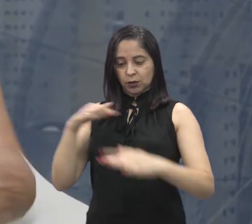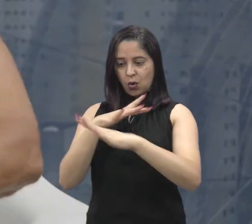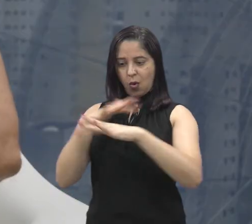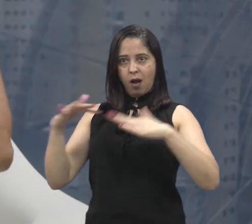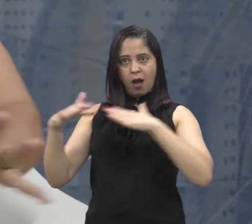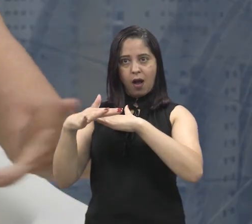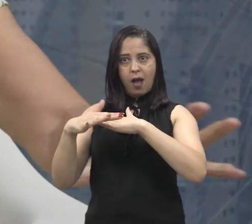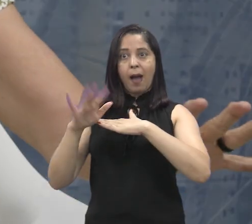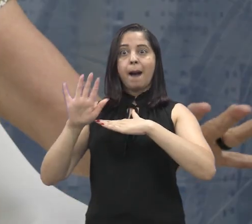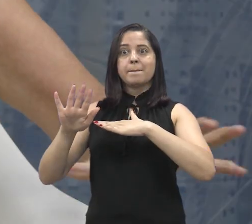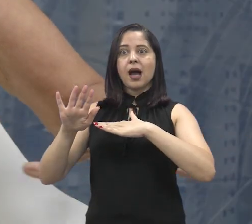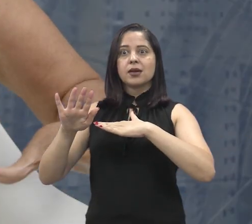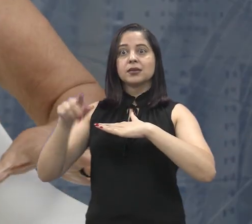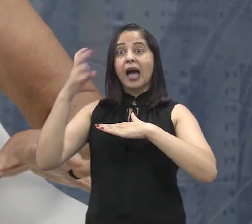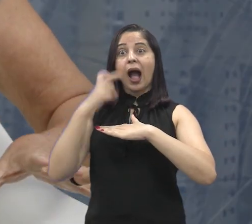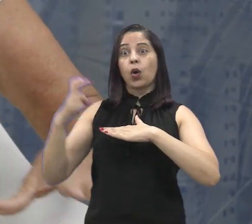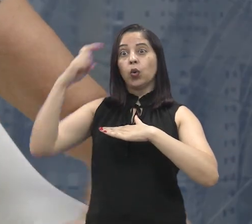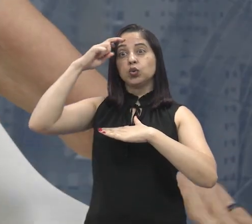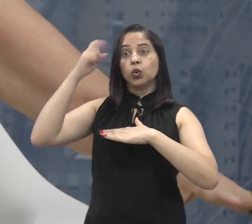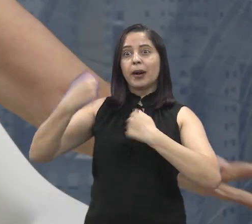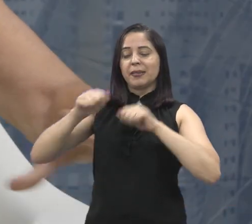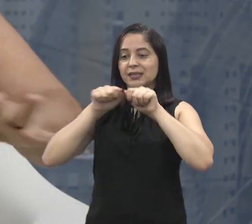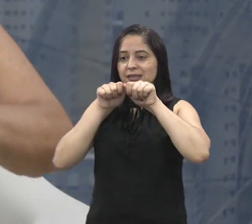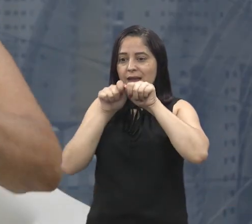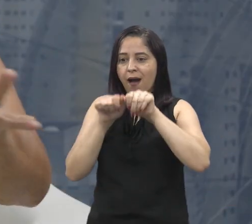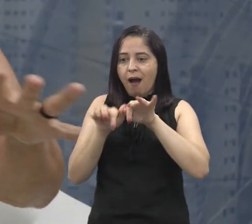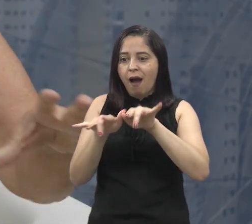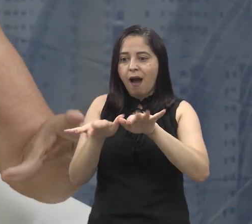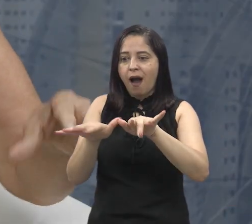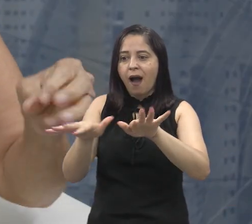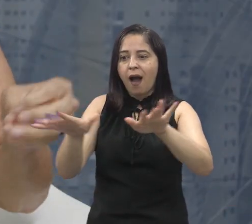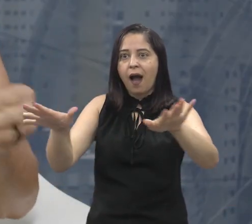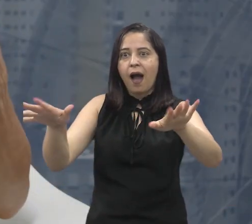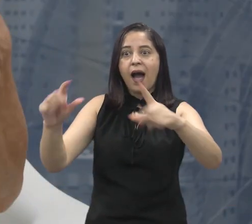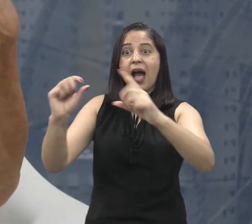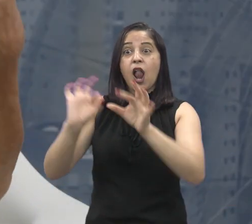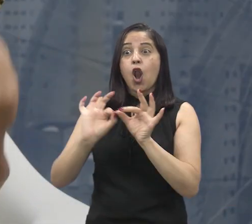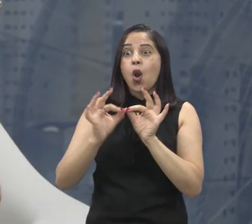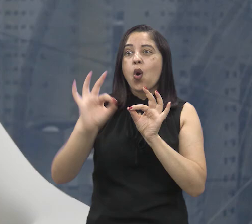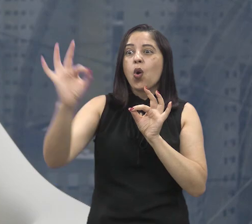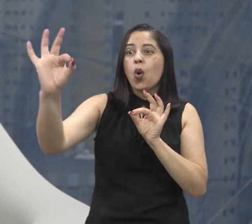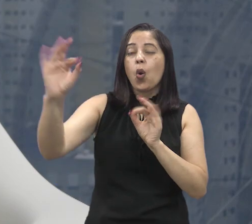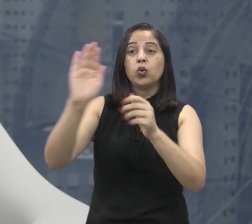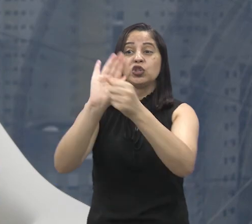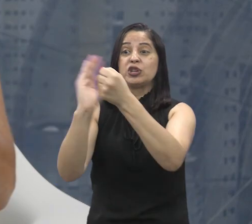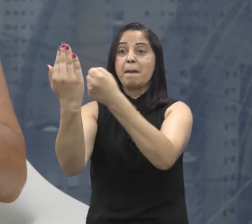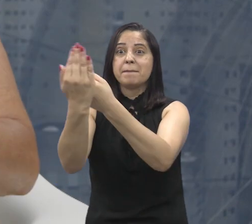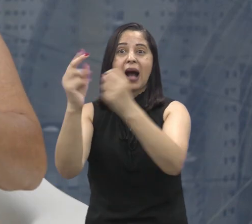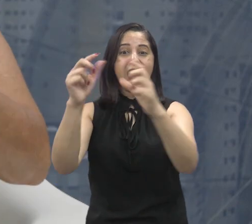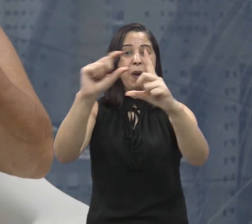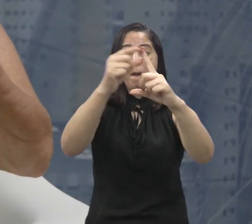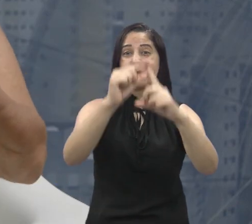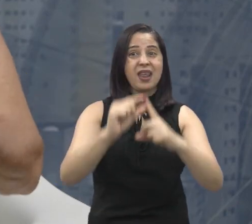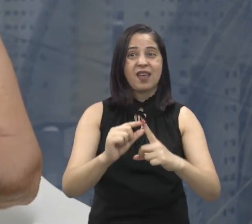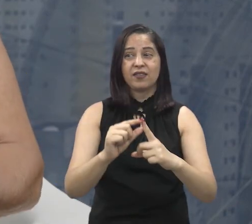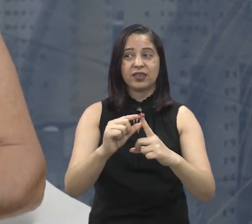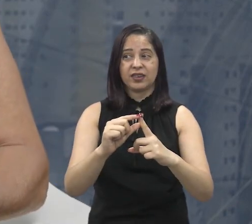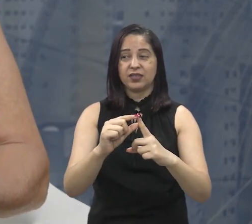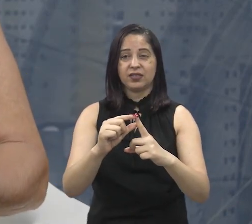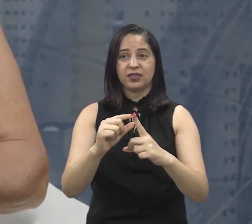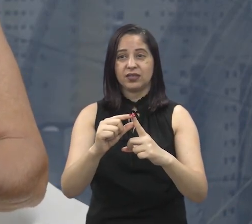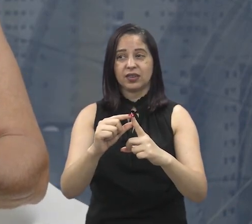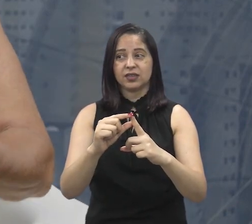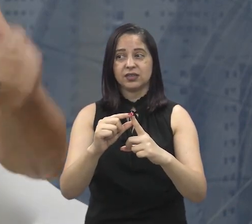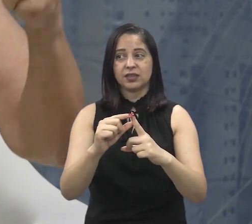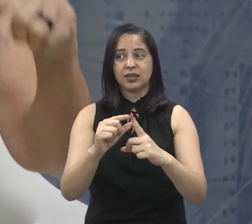vivo e tem que escorrer, né? As bordas todas da cidade precisam e tem já a cultura. Ninguém leva a cultura para